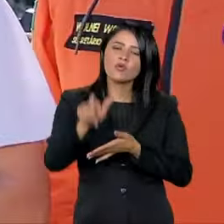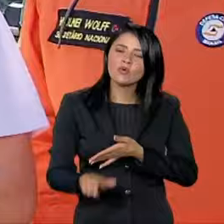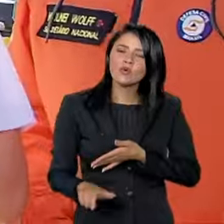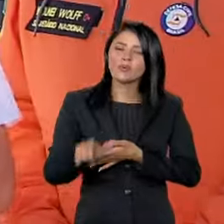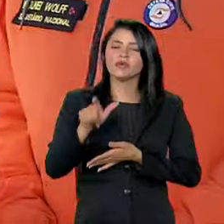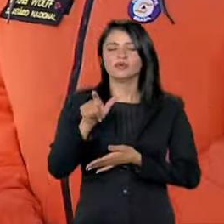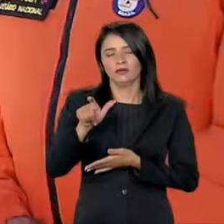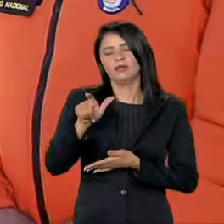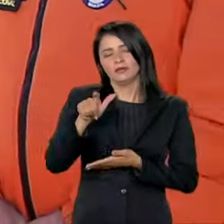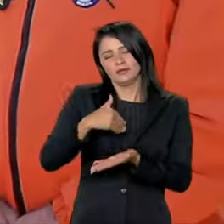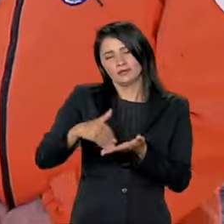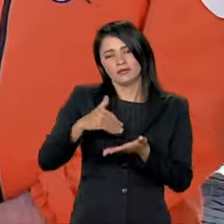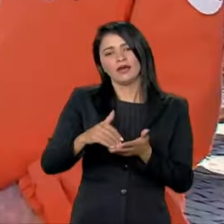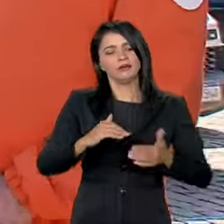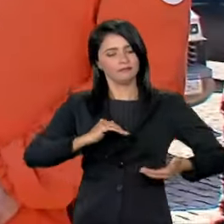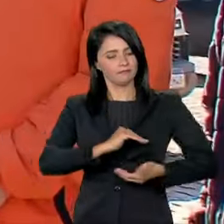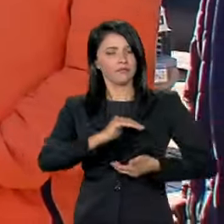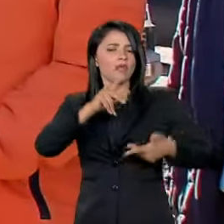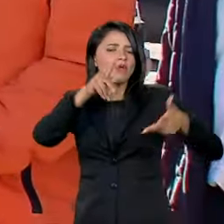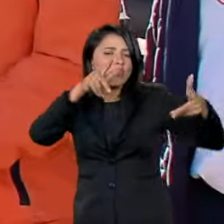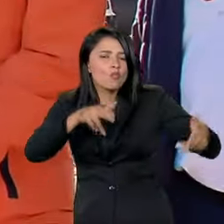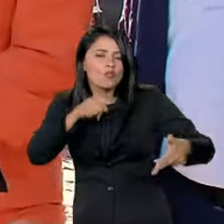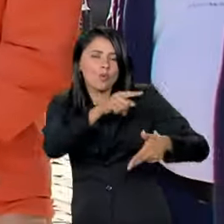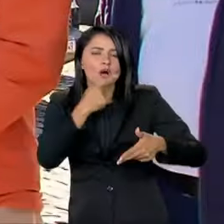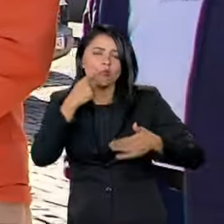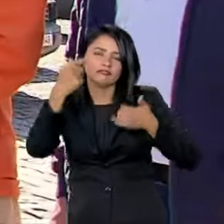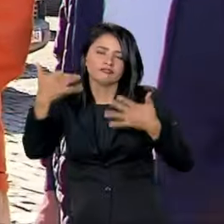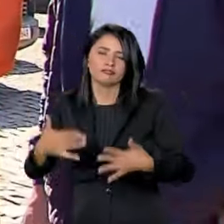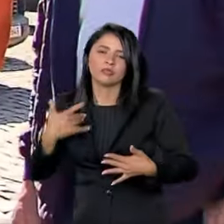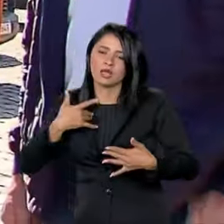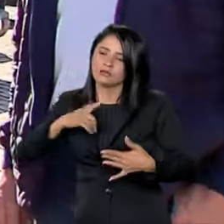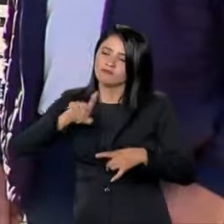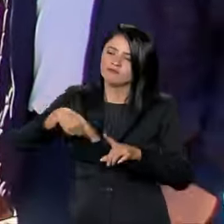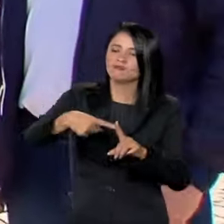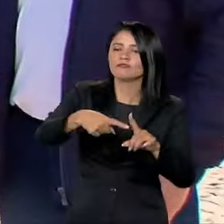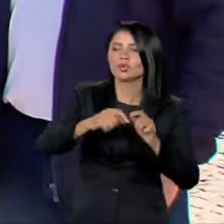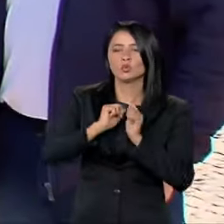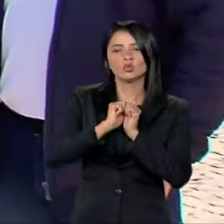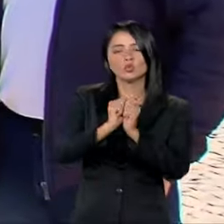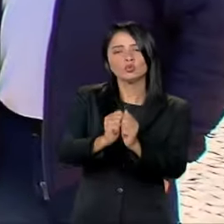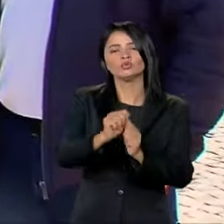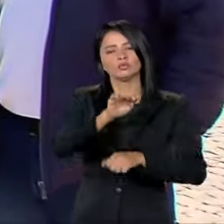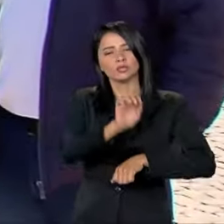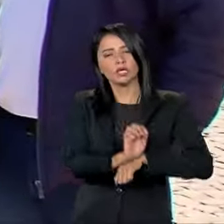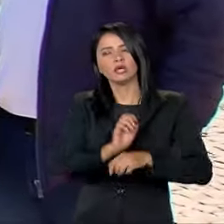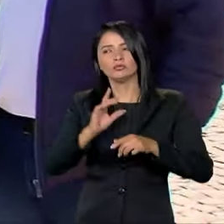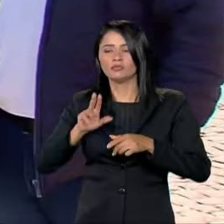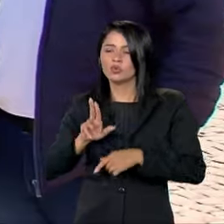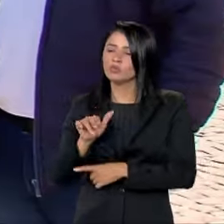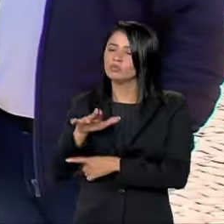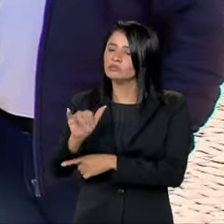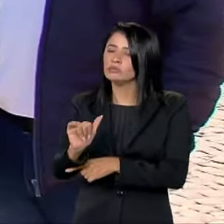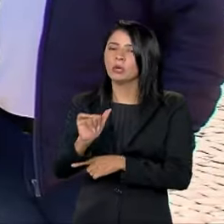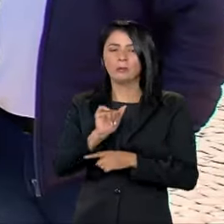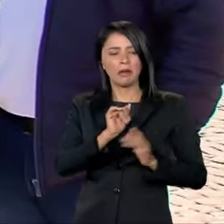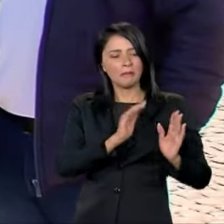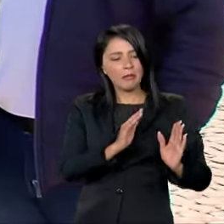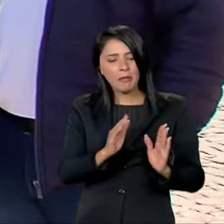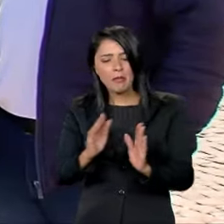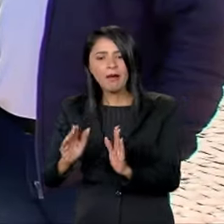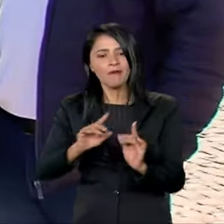e dizer que é justamente essa linha, né? A gente somar forças com o Estado, com a União, para a gente conseguir superar cada etapa desses